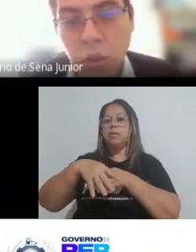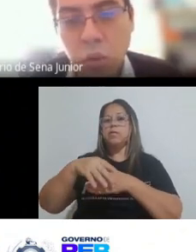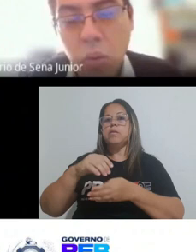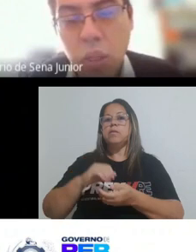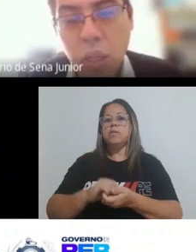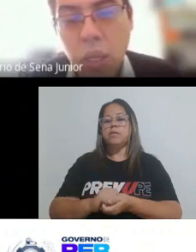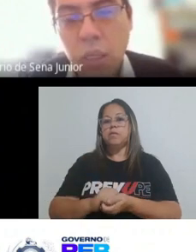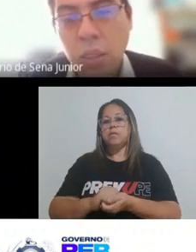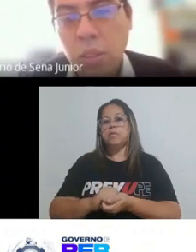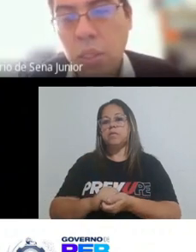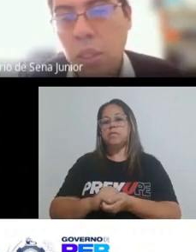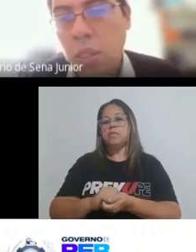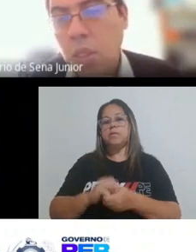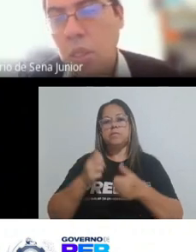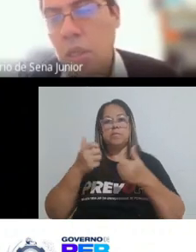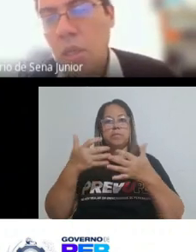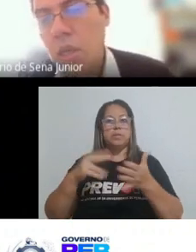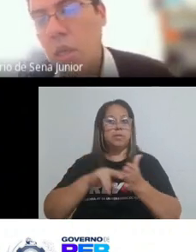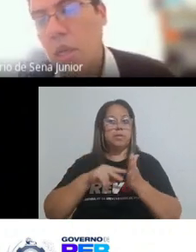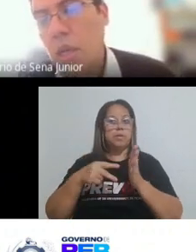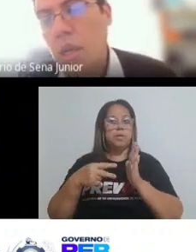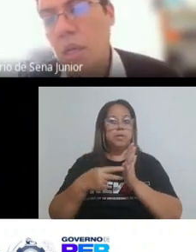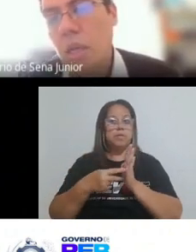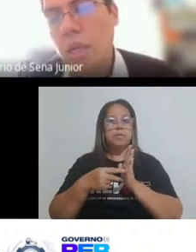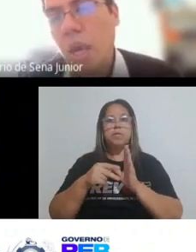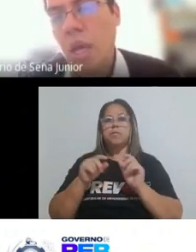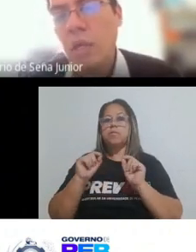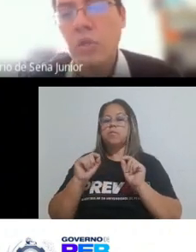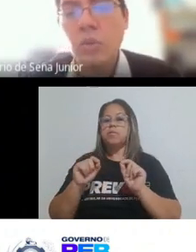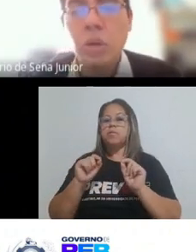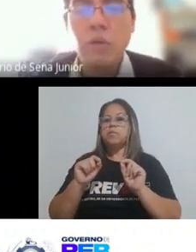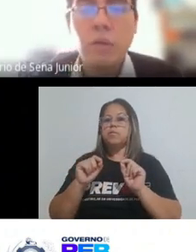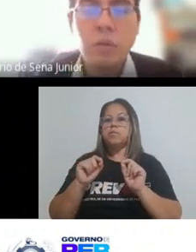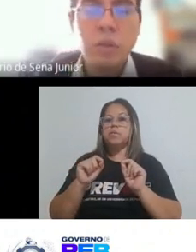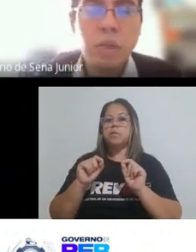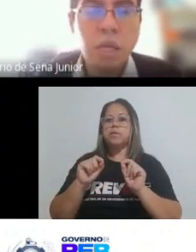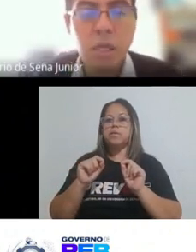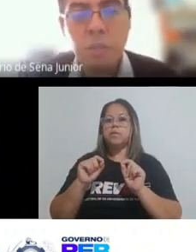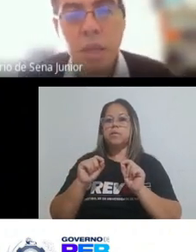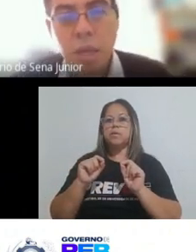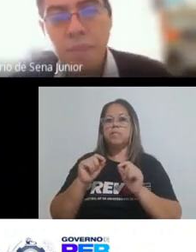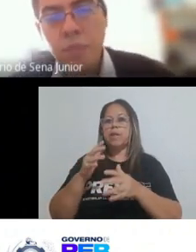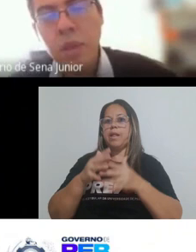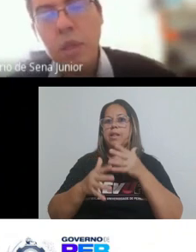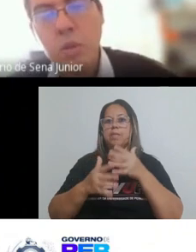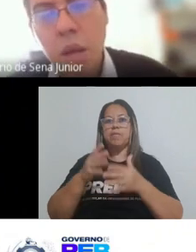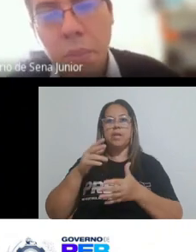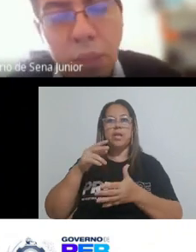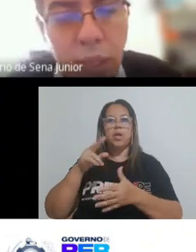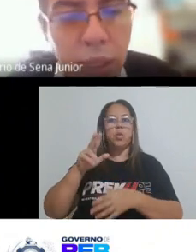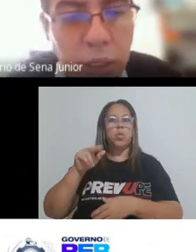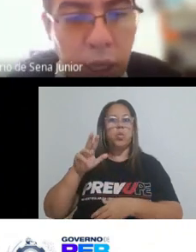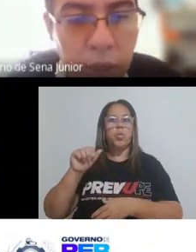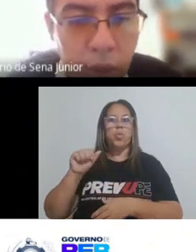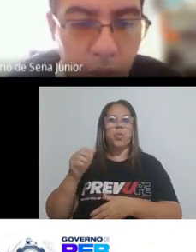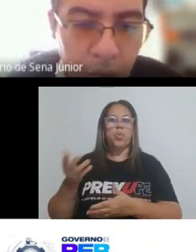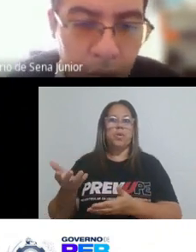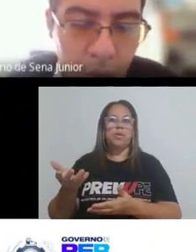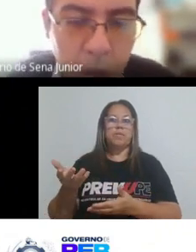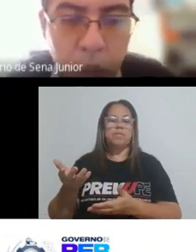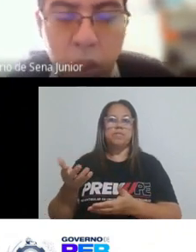o que quer dizer que elas nunca vão se interceptar. Então, apesar desta